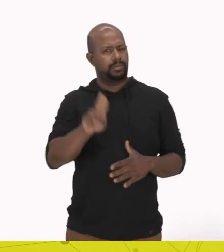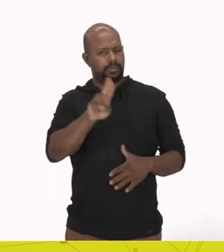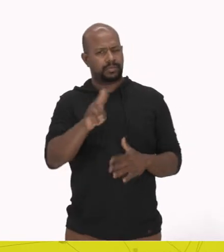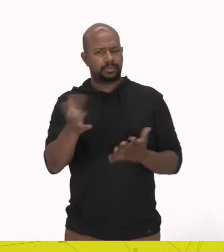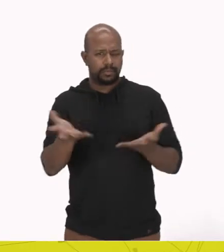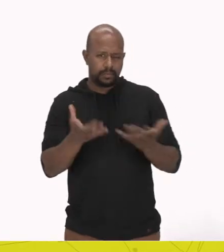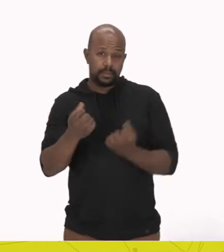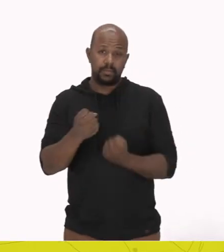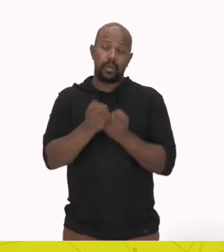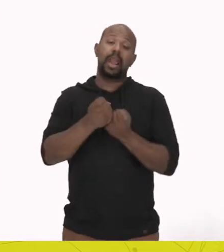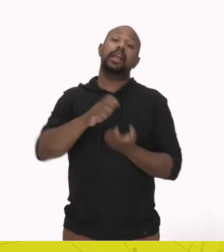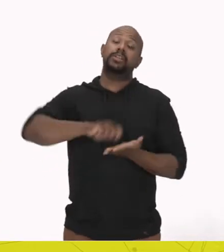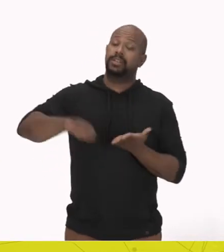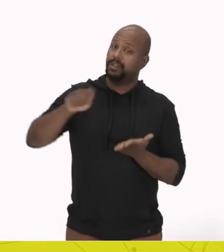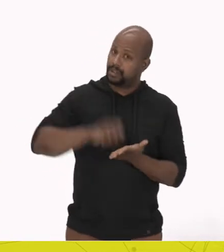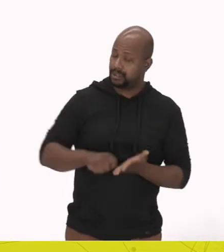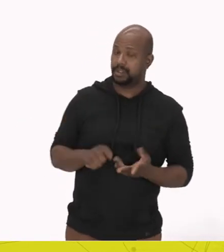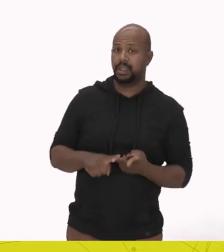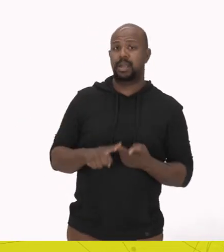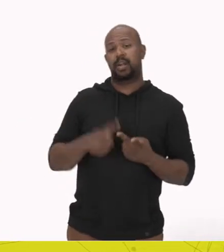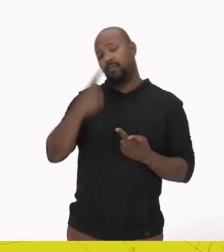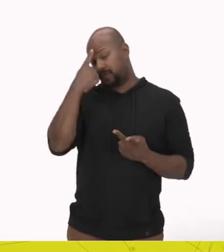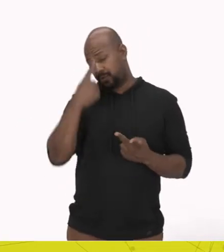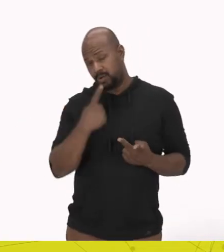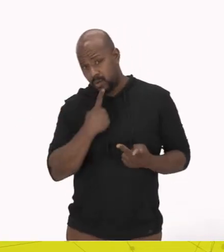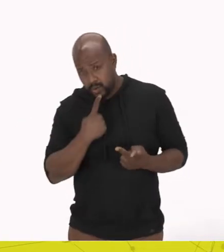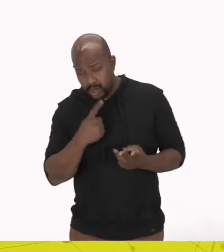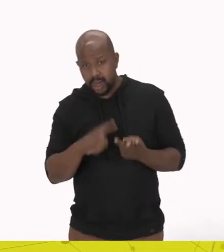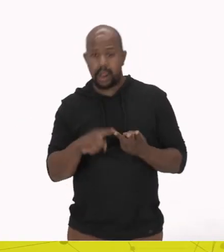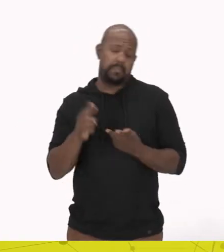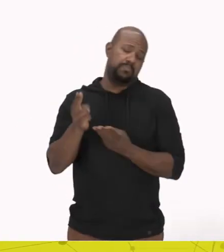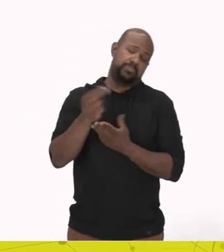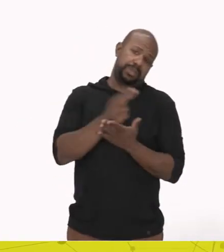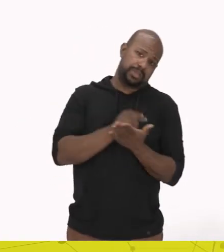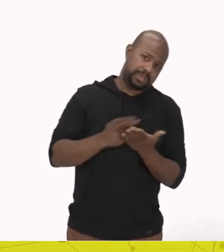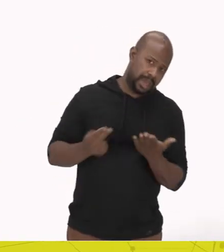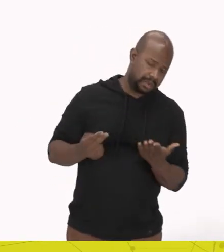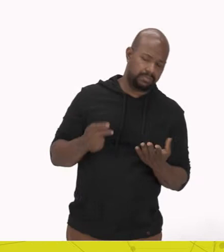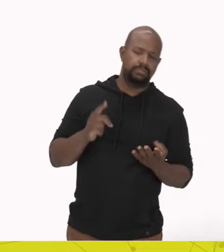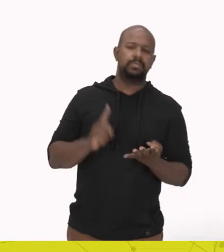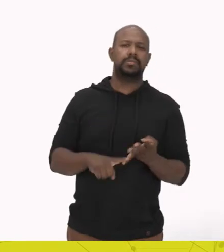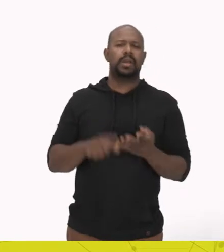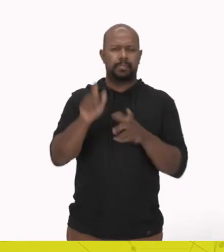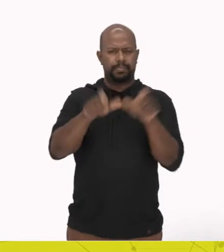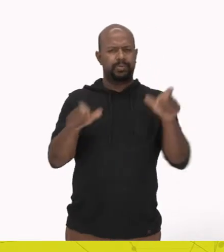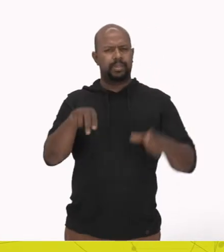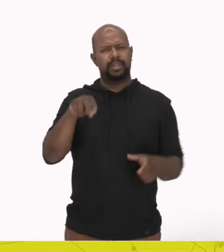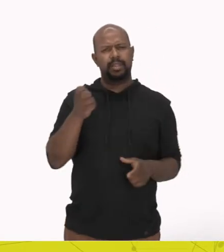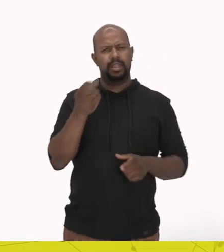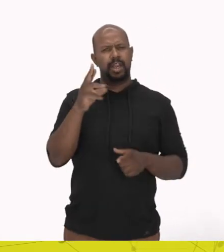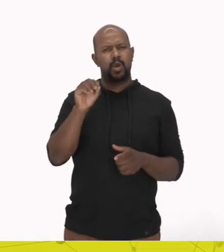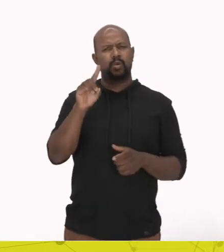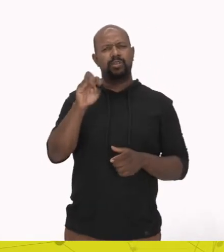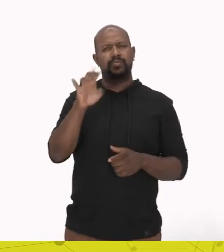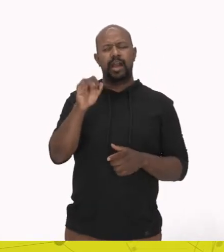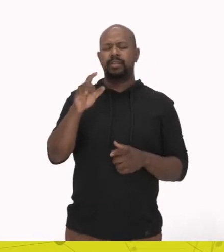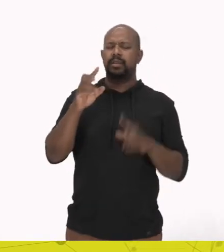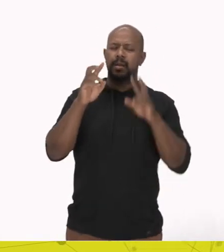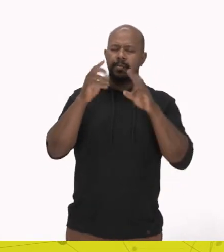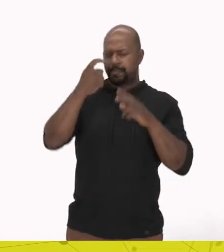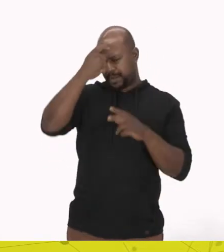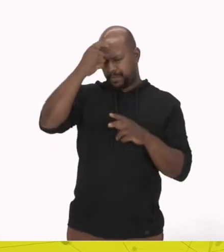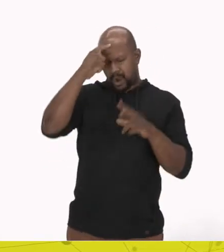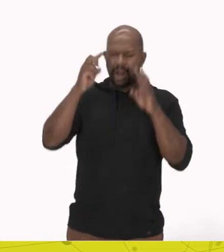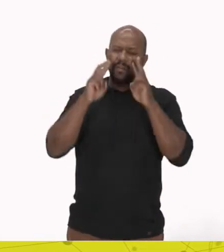usar como apoio para a interação a escrita, figuras ou desenhos. Pessoas neurodiversas com